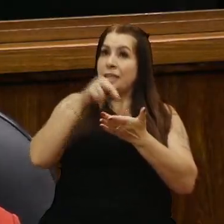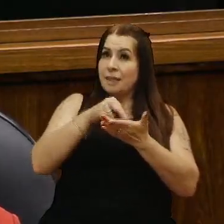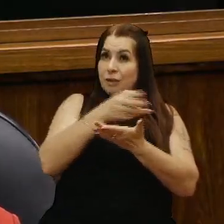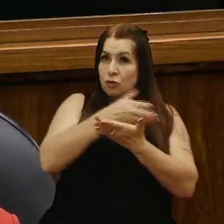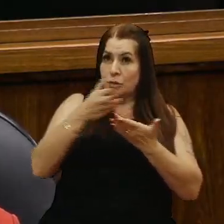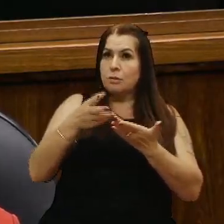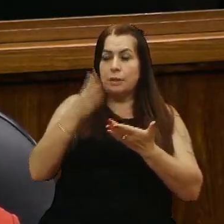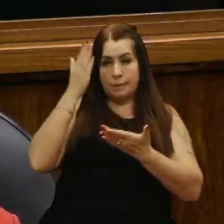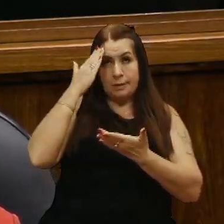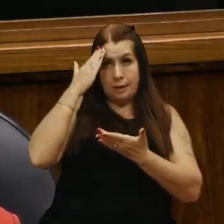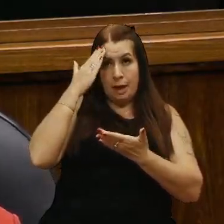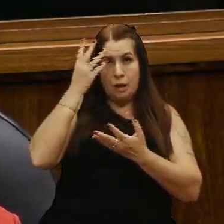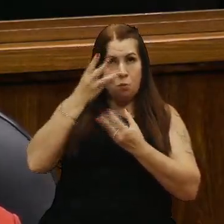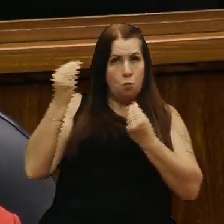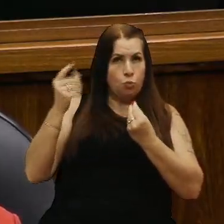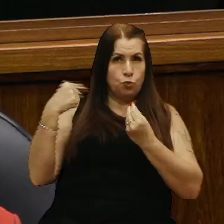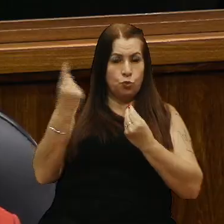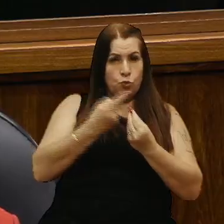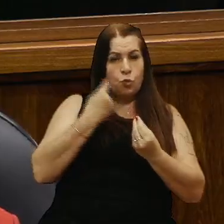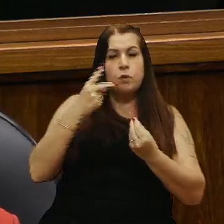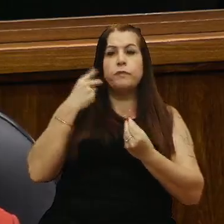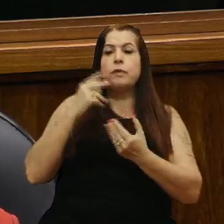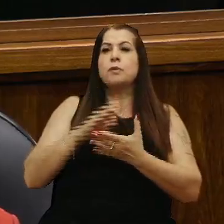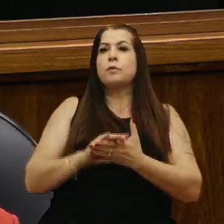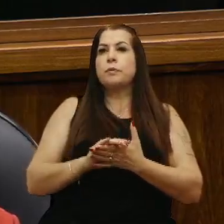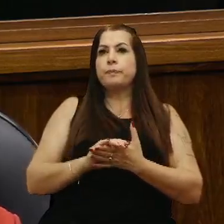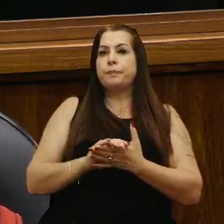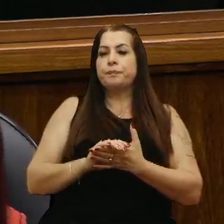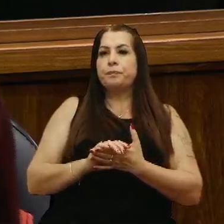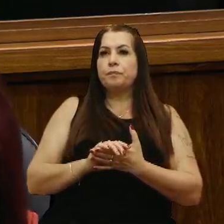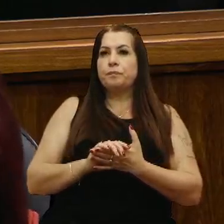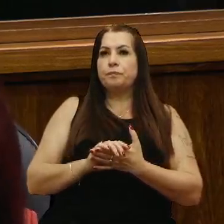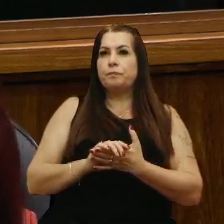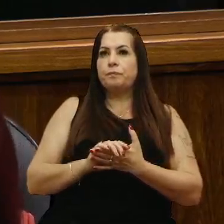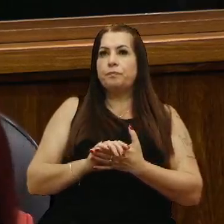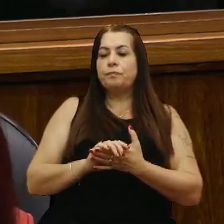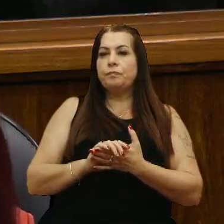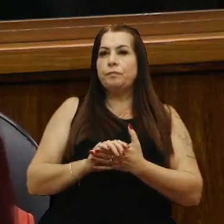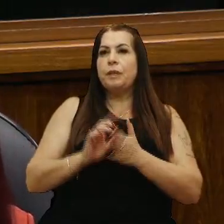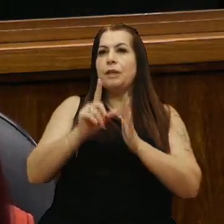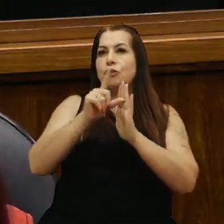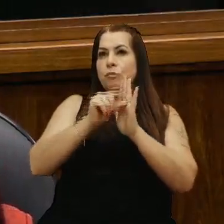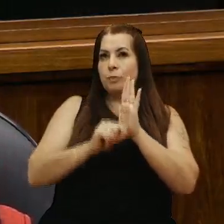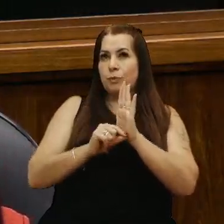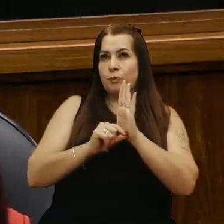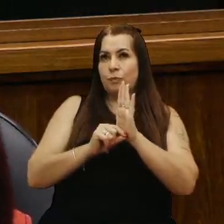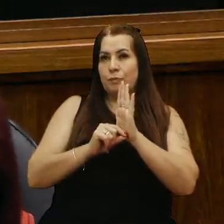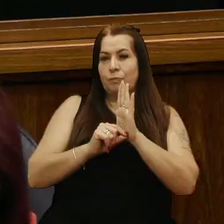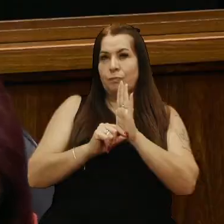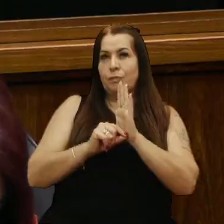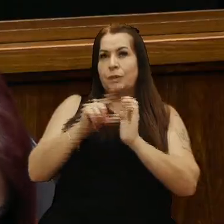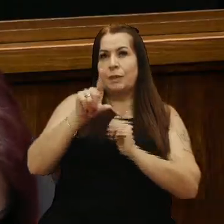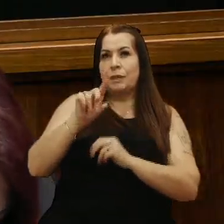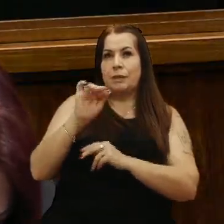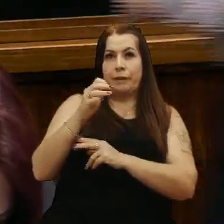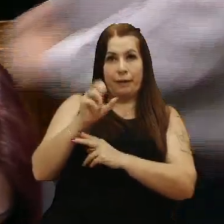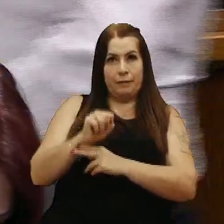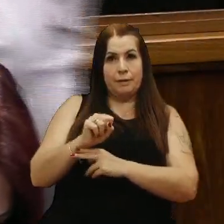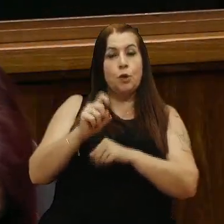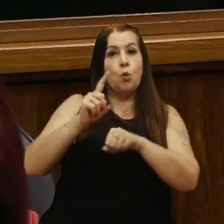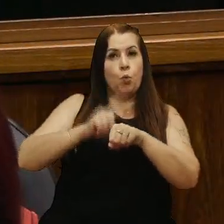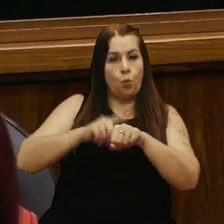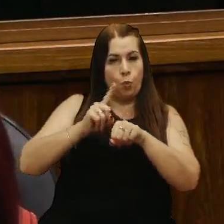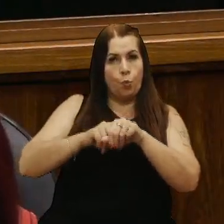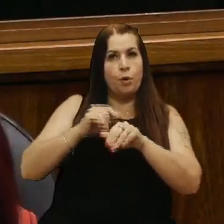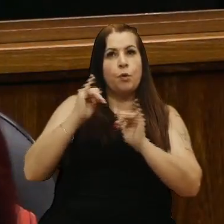chegou, e sei que chegou a muitos de nós vereadores, que é a diminuição nas linhas e horários